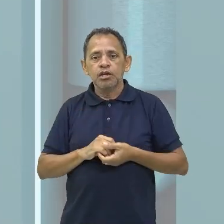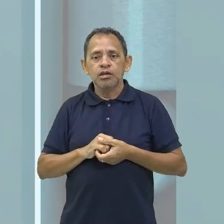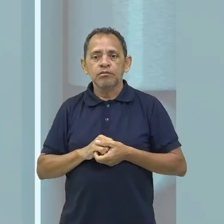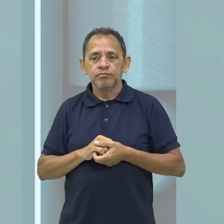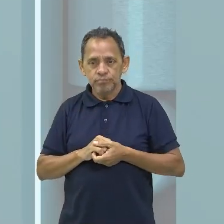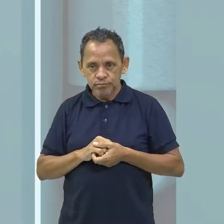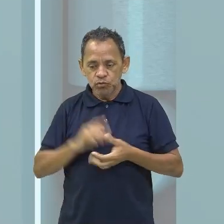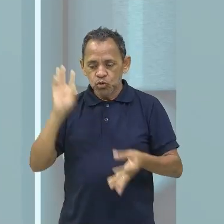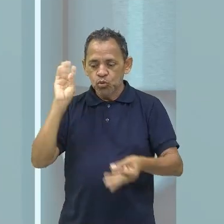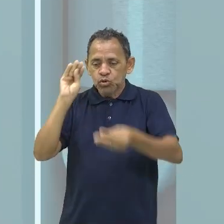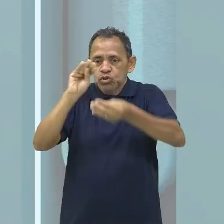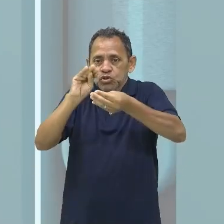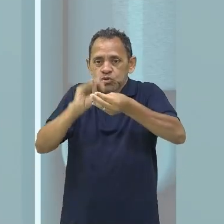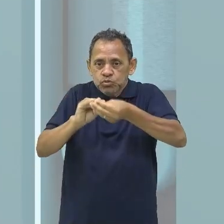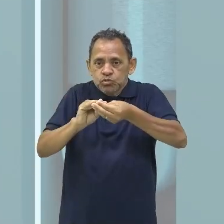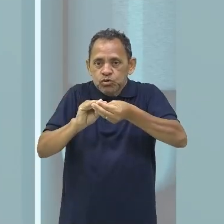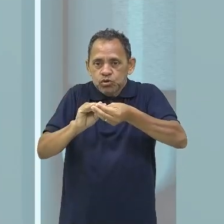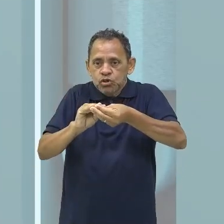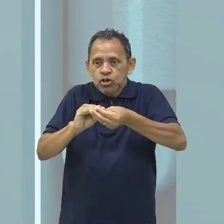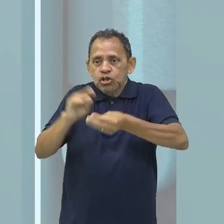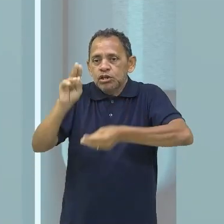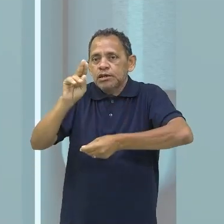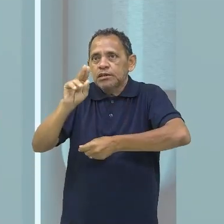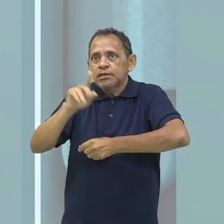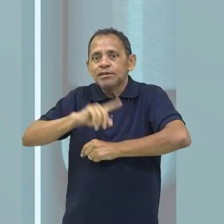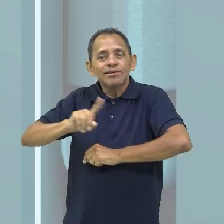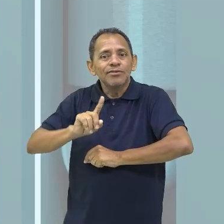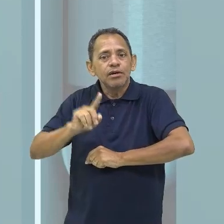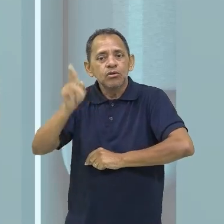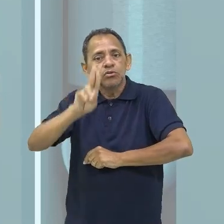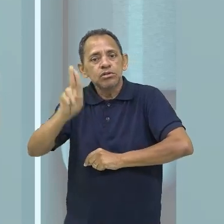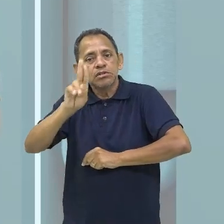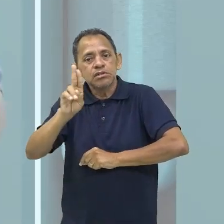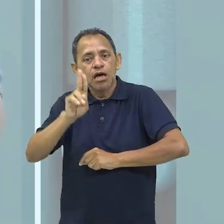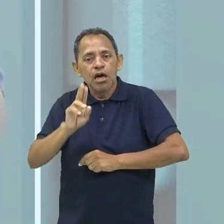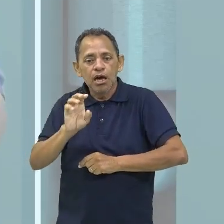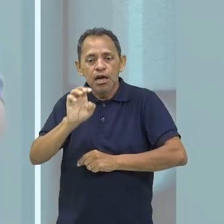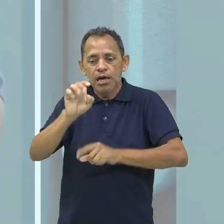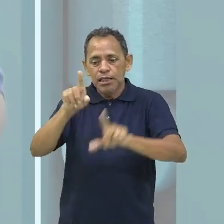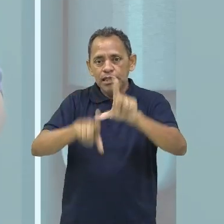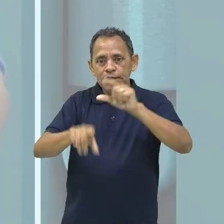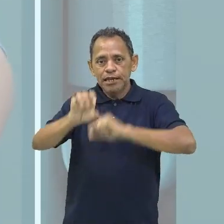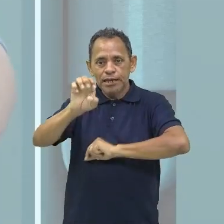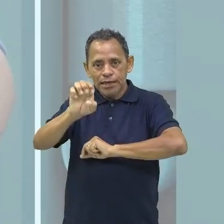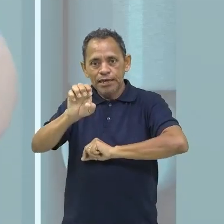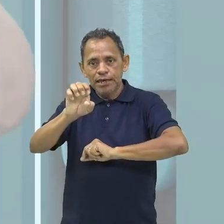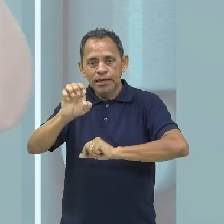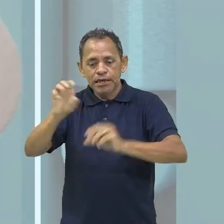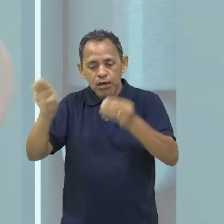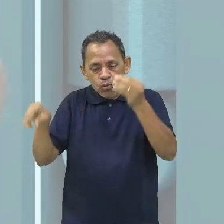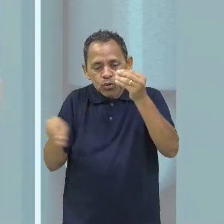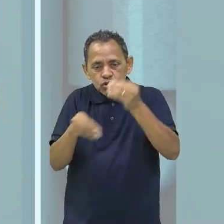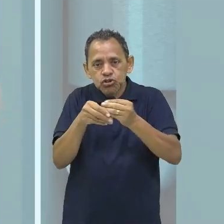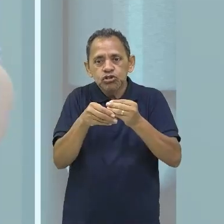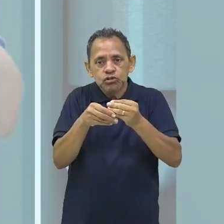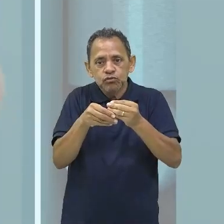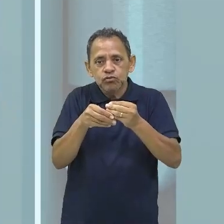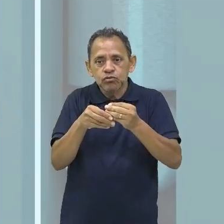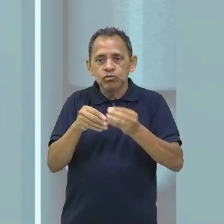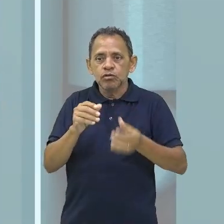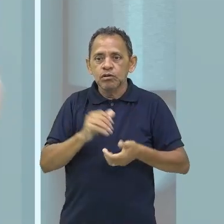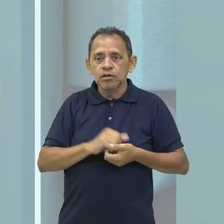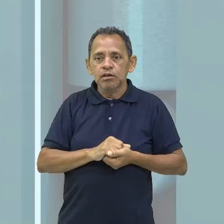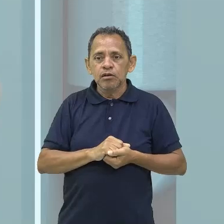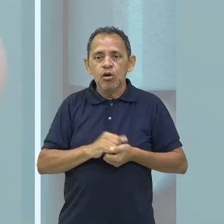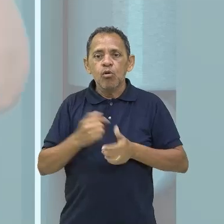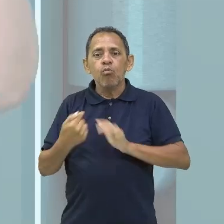não empregar o e, que é um aditivo, é uma conjunção aditiva, queira demonstrar que ele